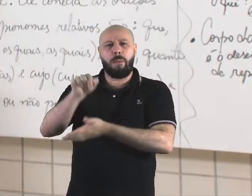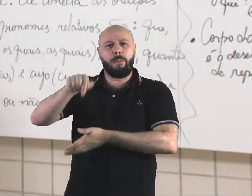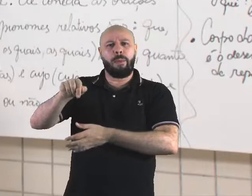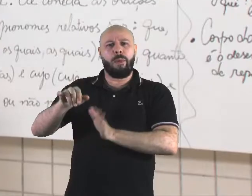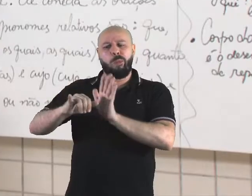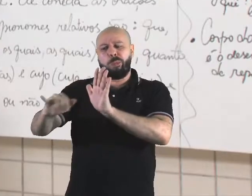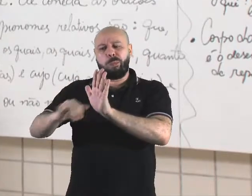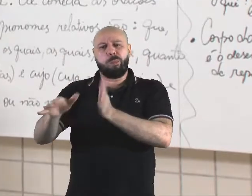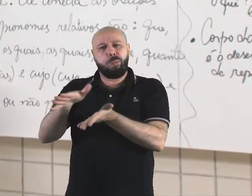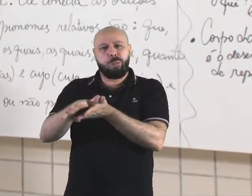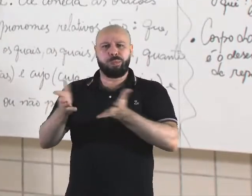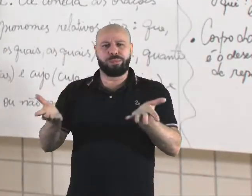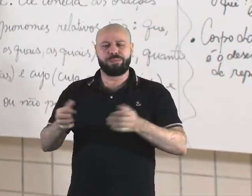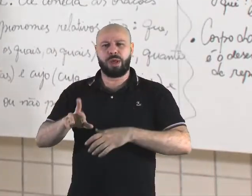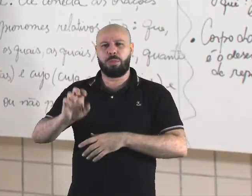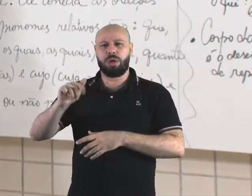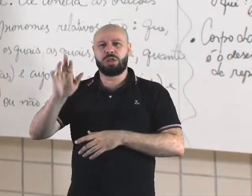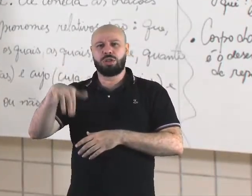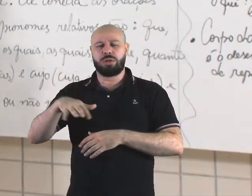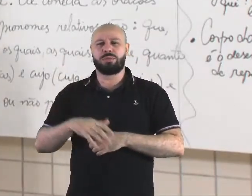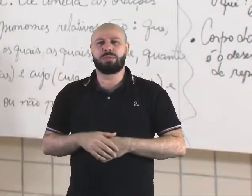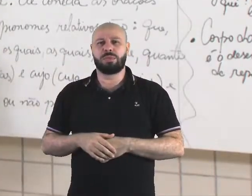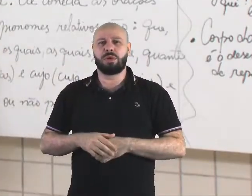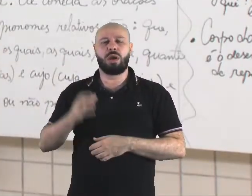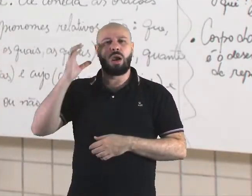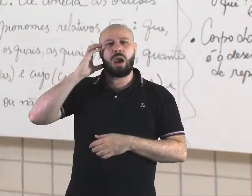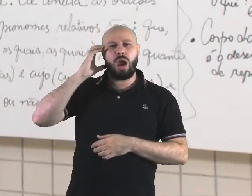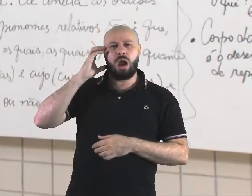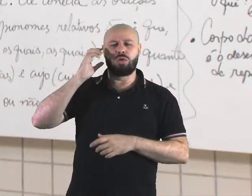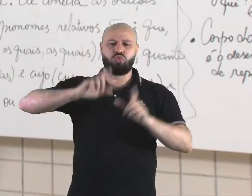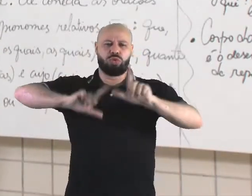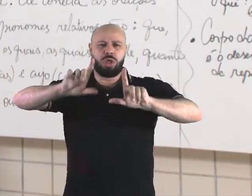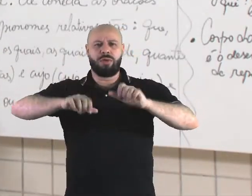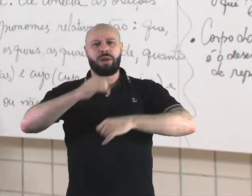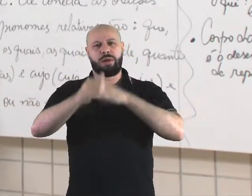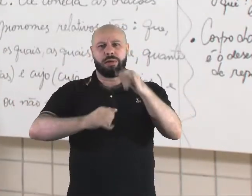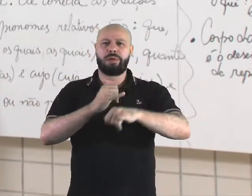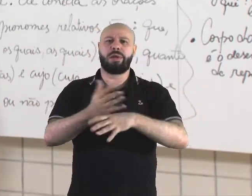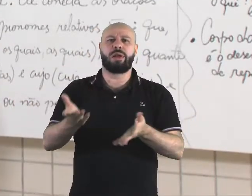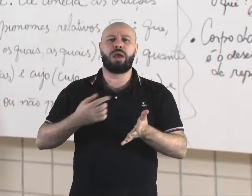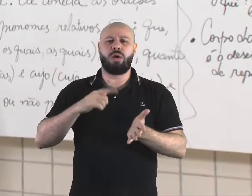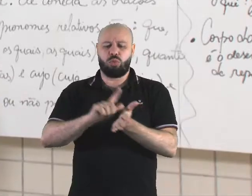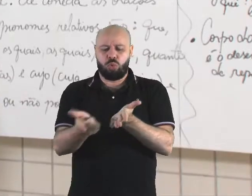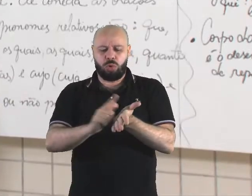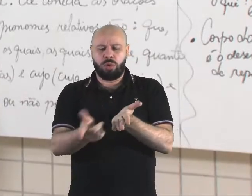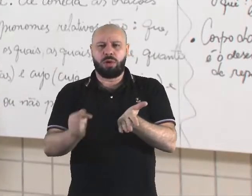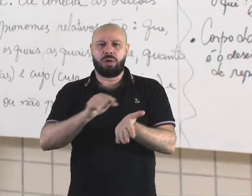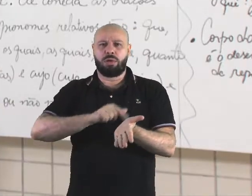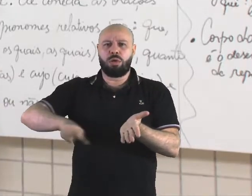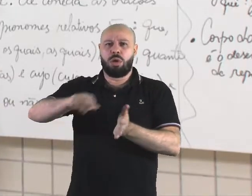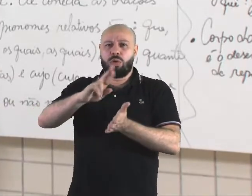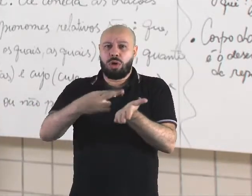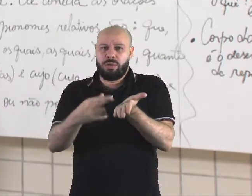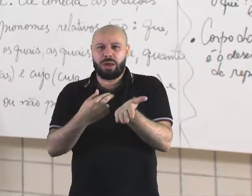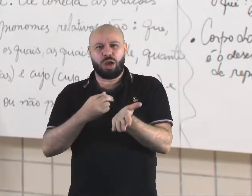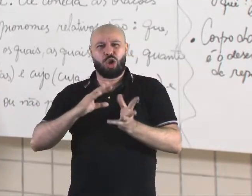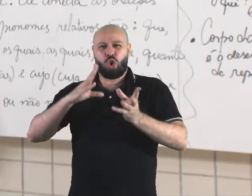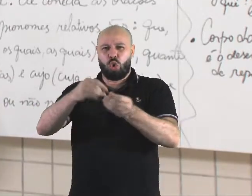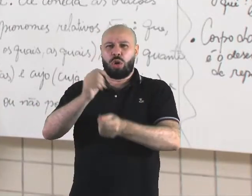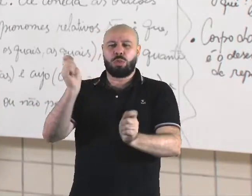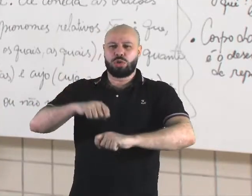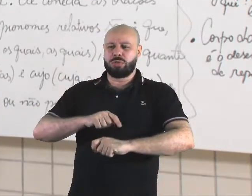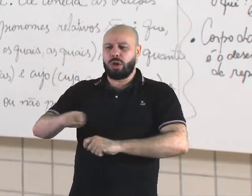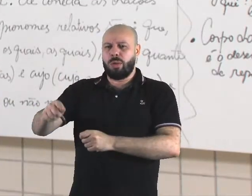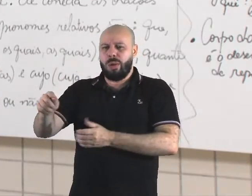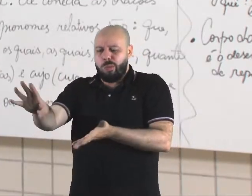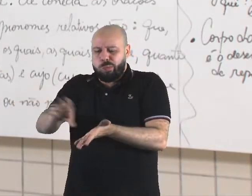encontrar reportagens? Rádio, televisão, internet, jornais, revistas. Por